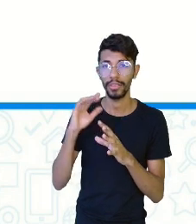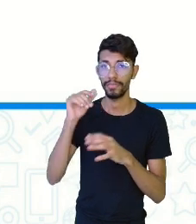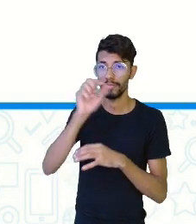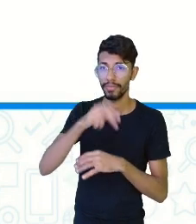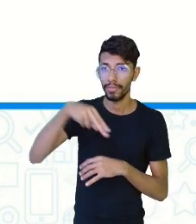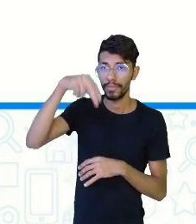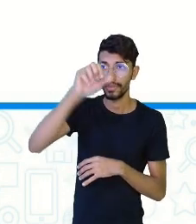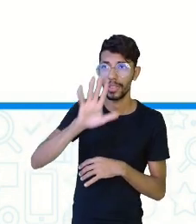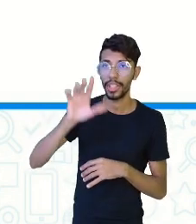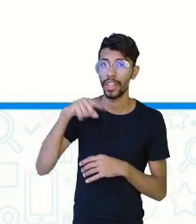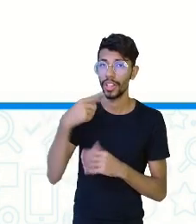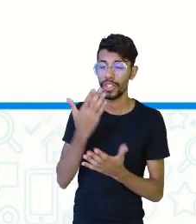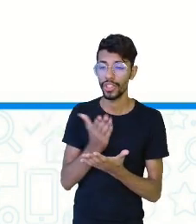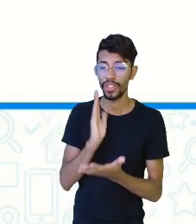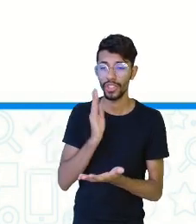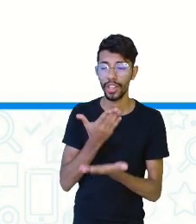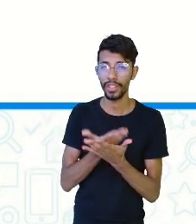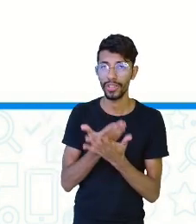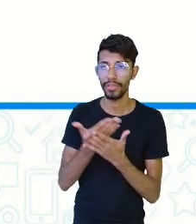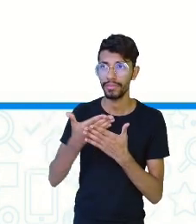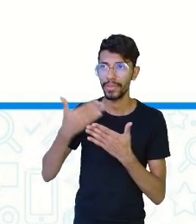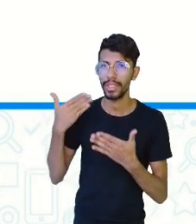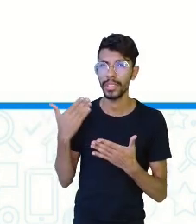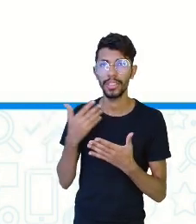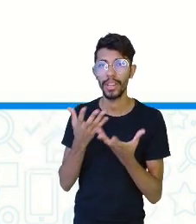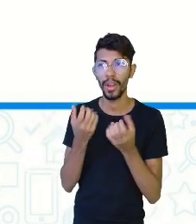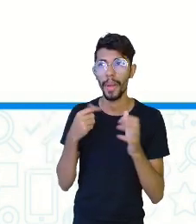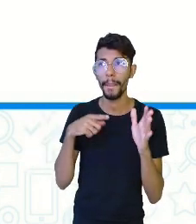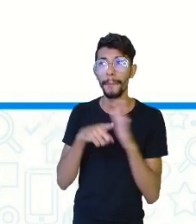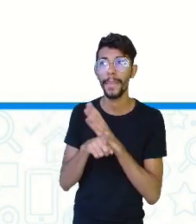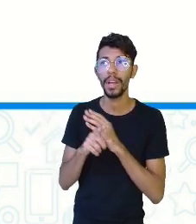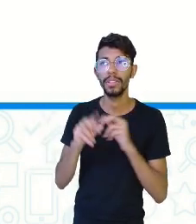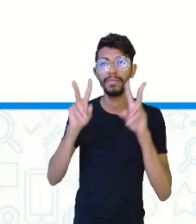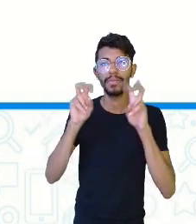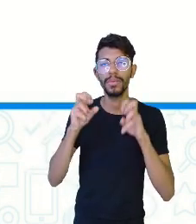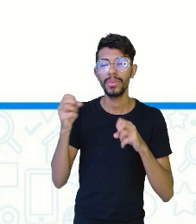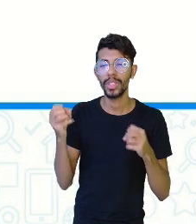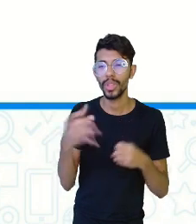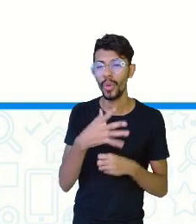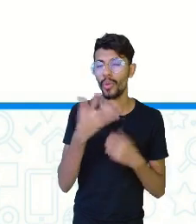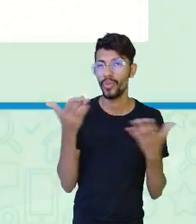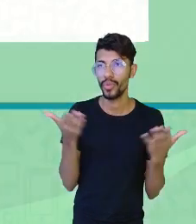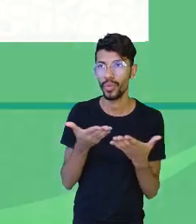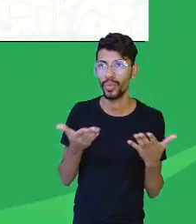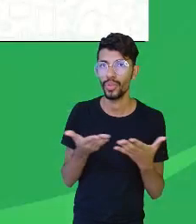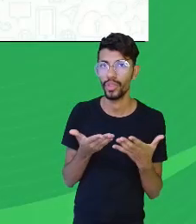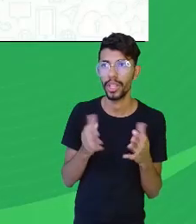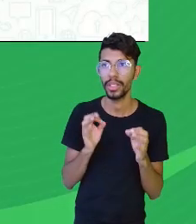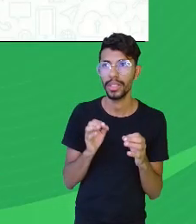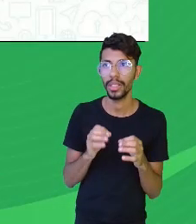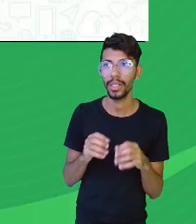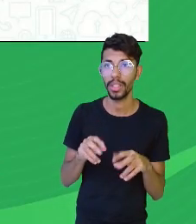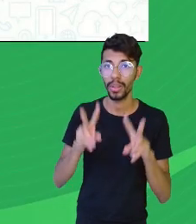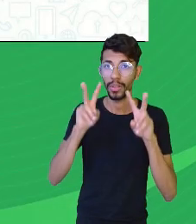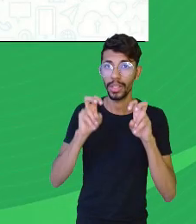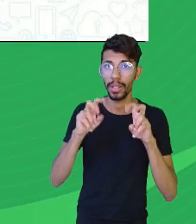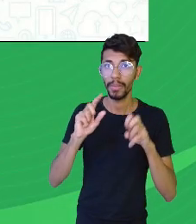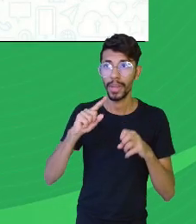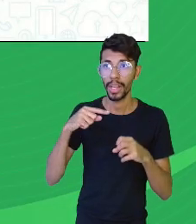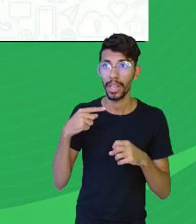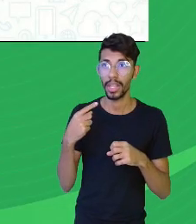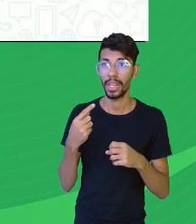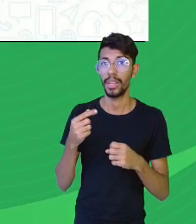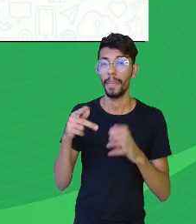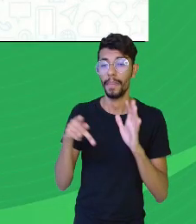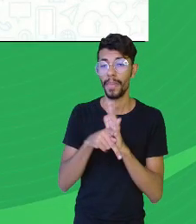vimos anteriormente, eu quis trazer uma pergunta de um tema novo de hoje, de um assunto que eu trouxe nessa aula e não trouxe